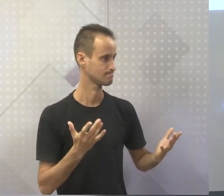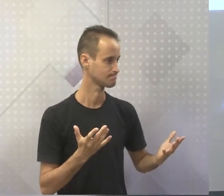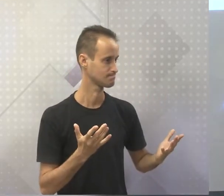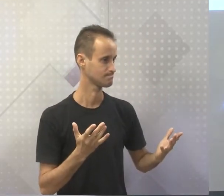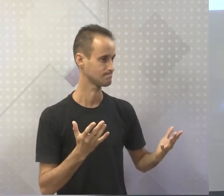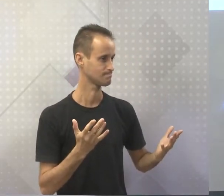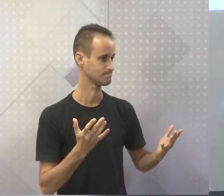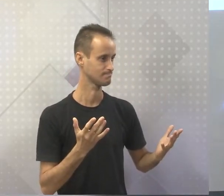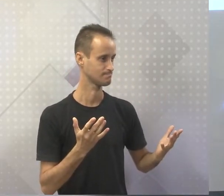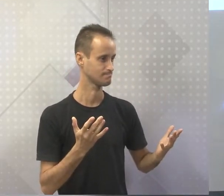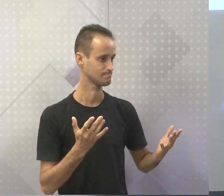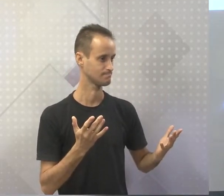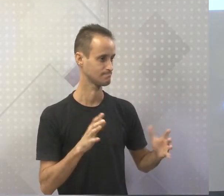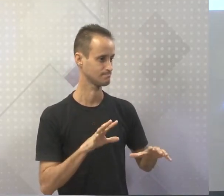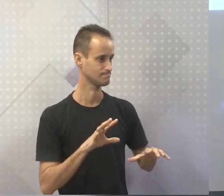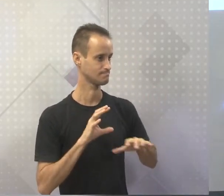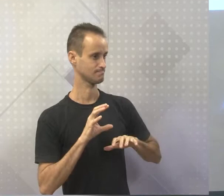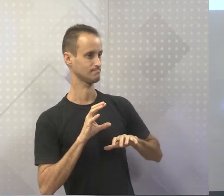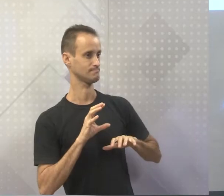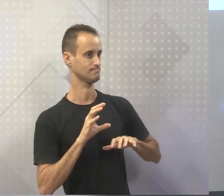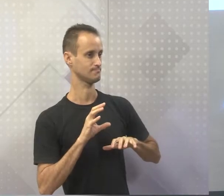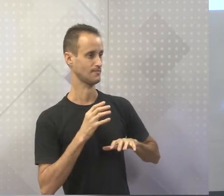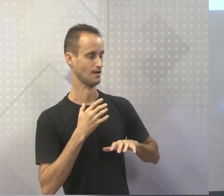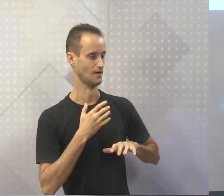dela e fica...